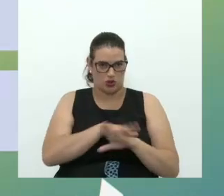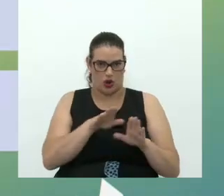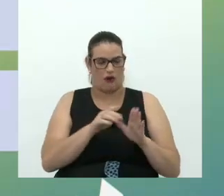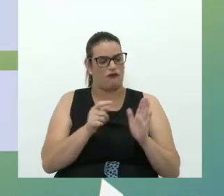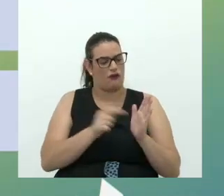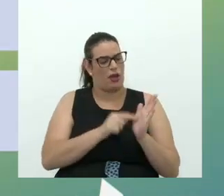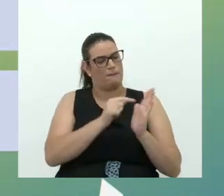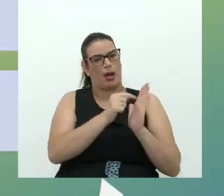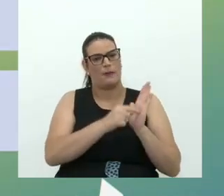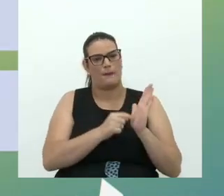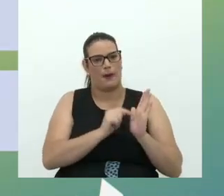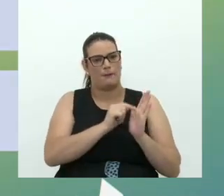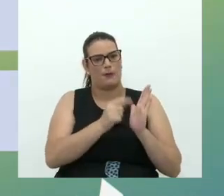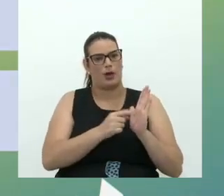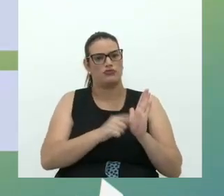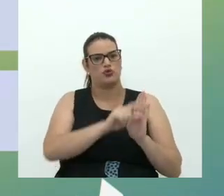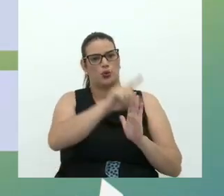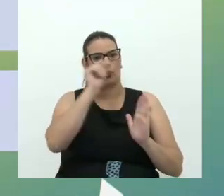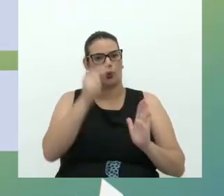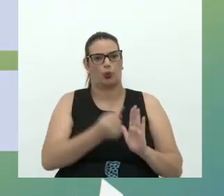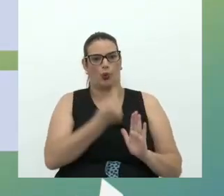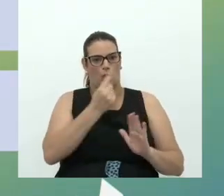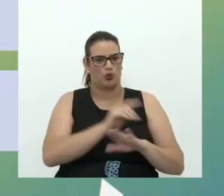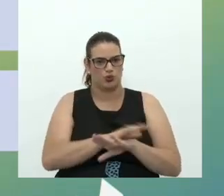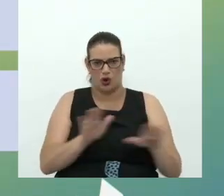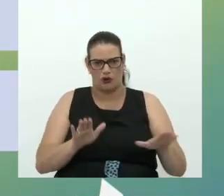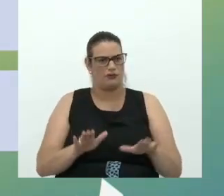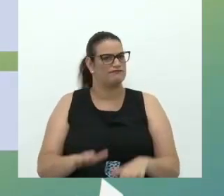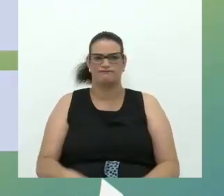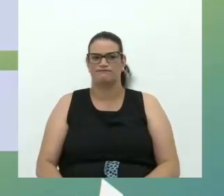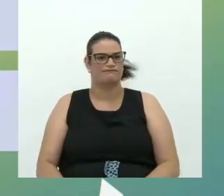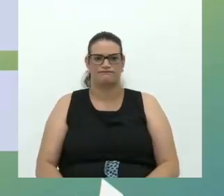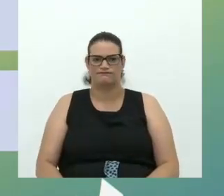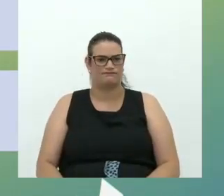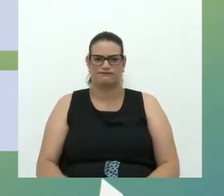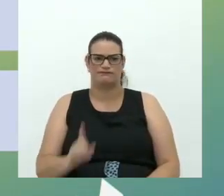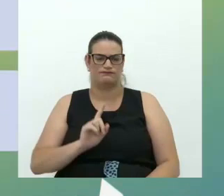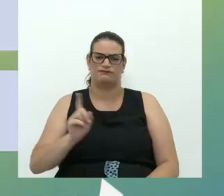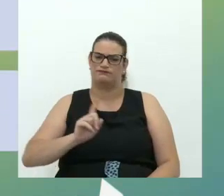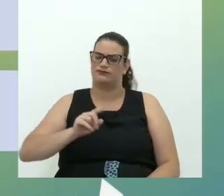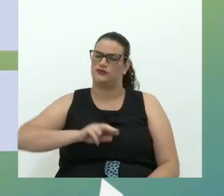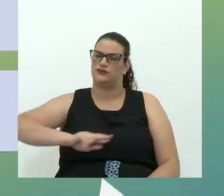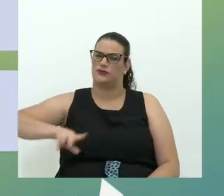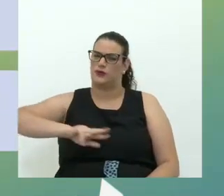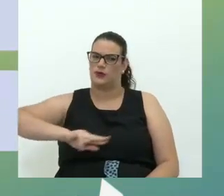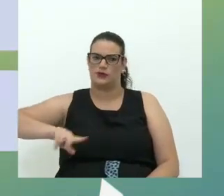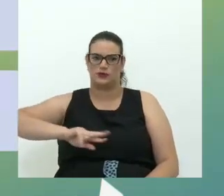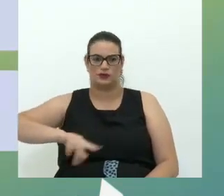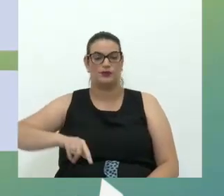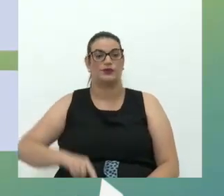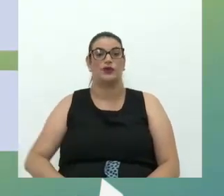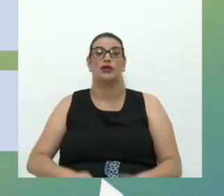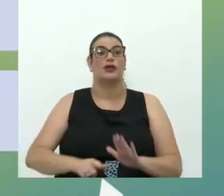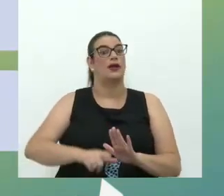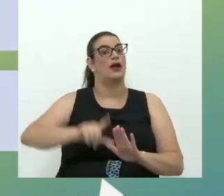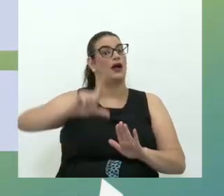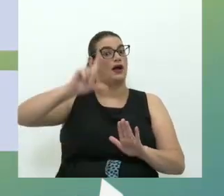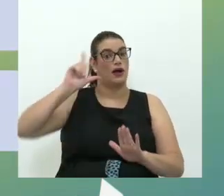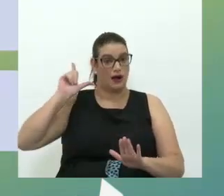processo eleitoral não é só o ato de votar já falei sobre isso em direitos políticos tem um momento pré-eleitoral